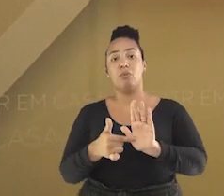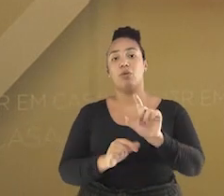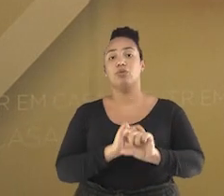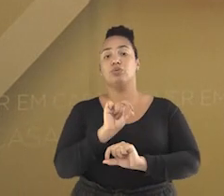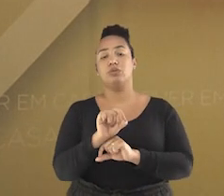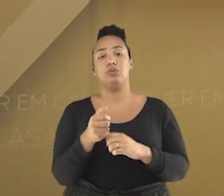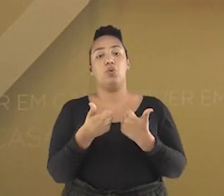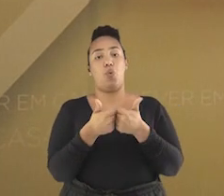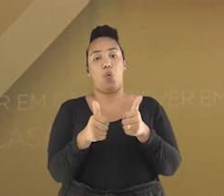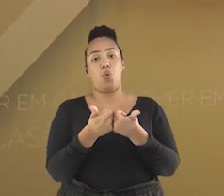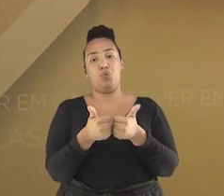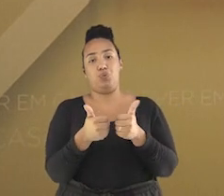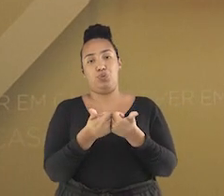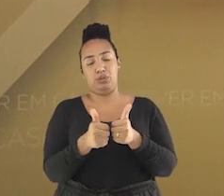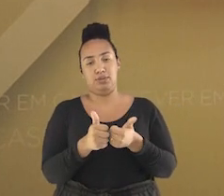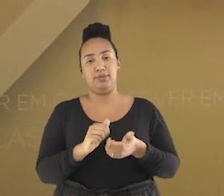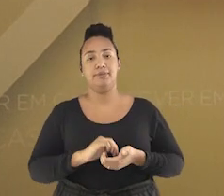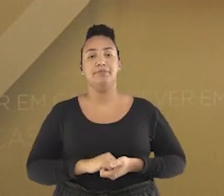ônibus pela população.